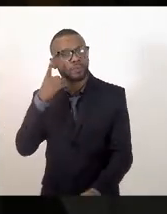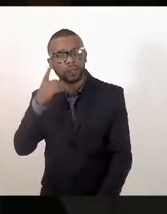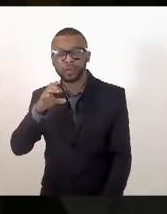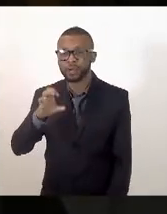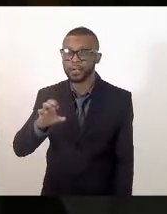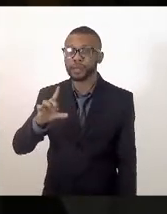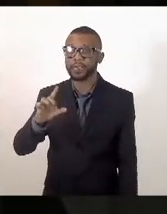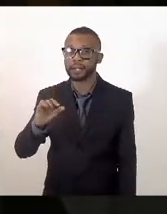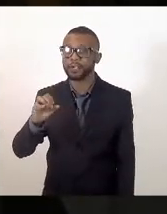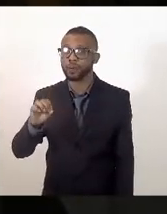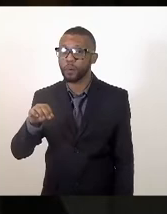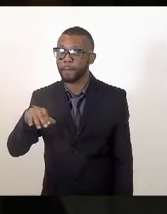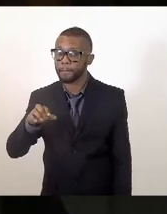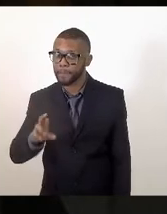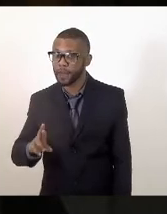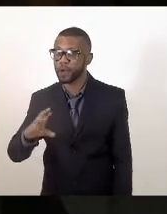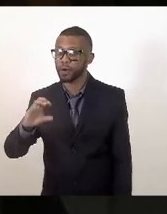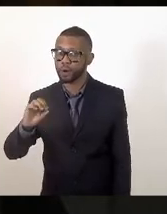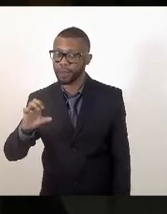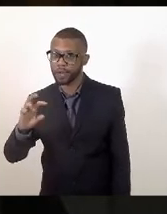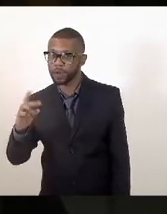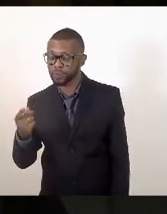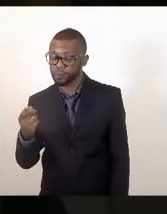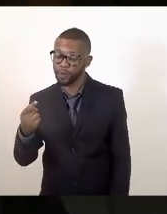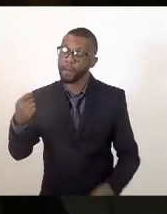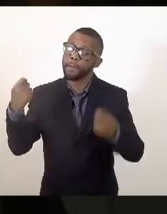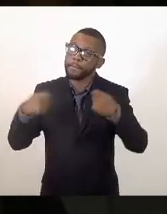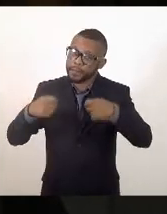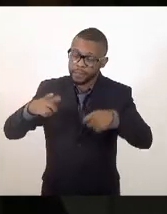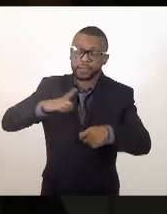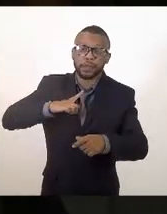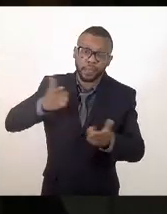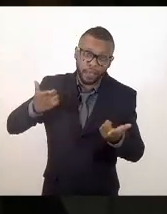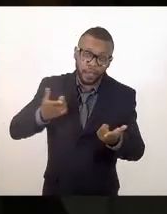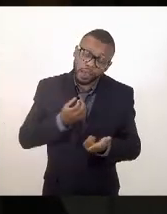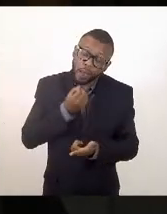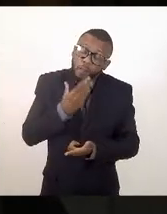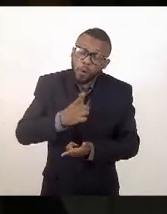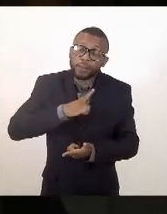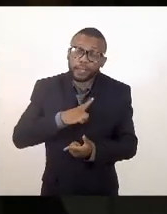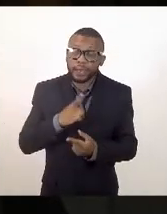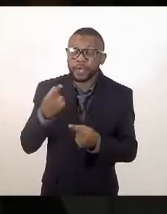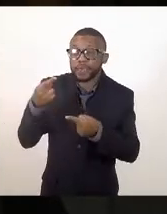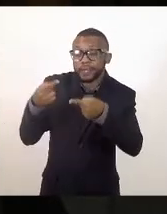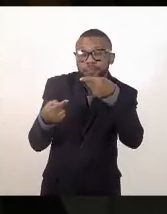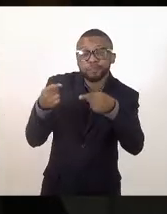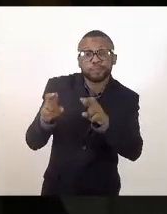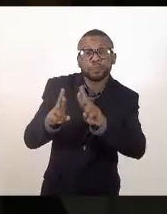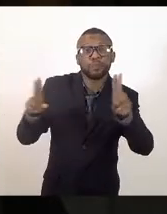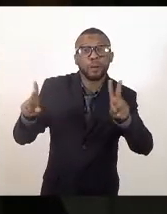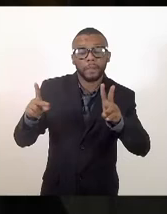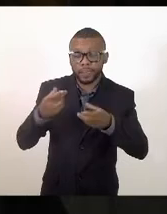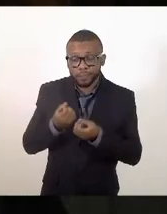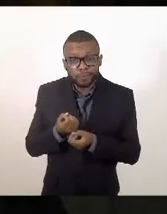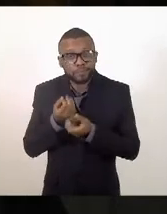deve existir. E até é bom que exista, para que se